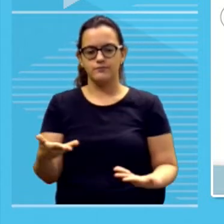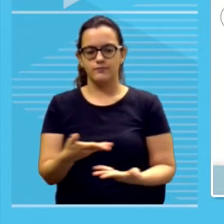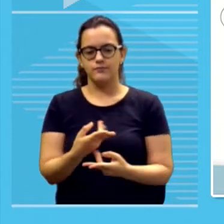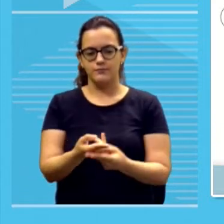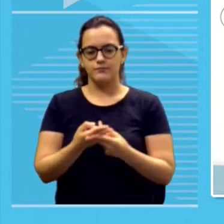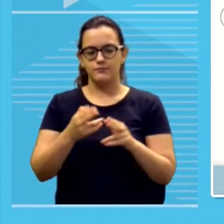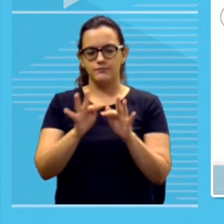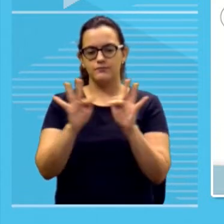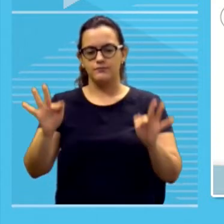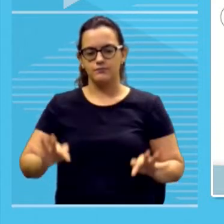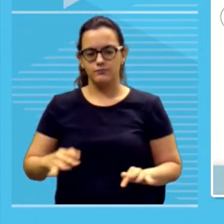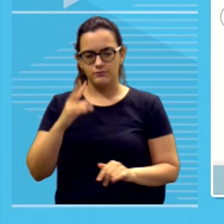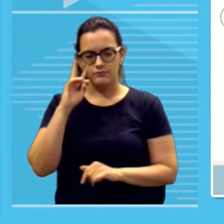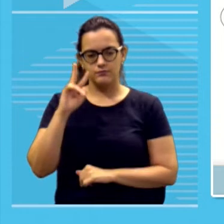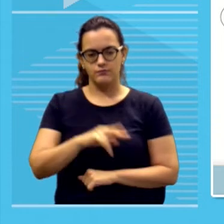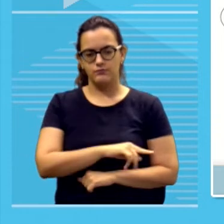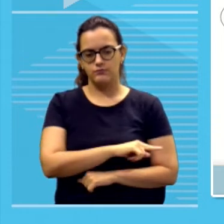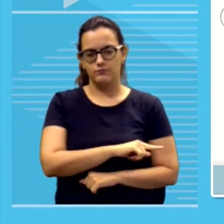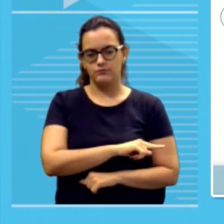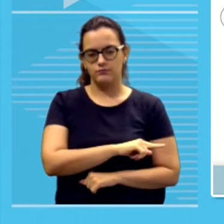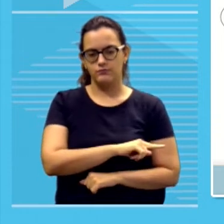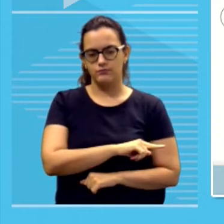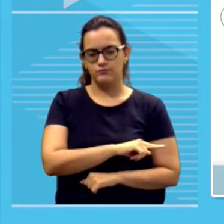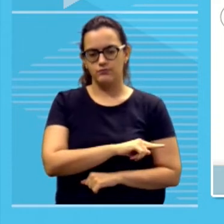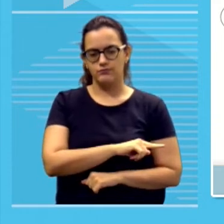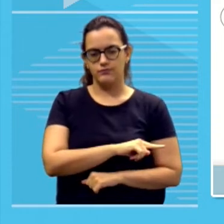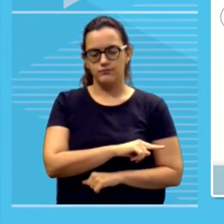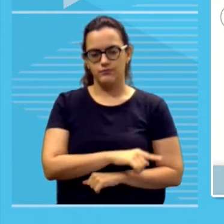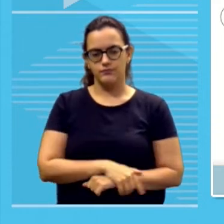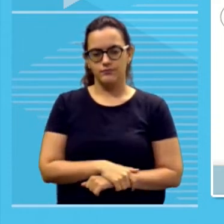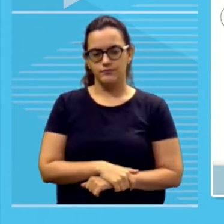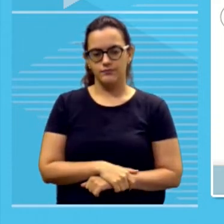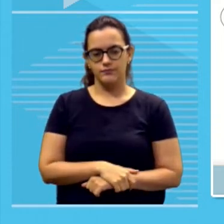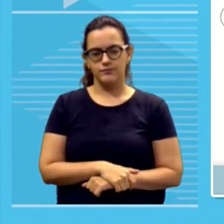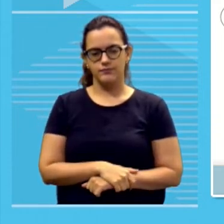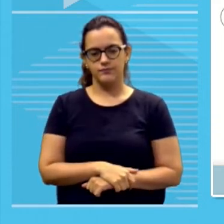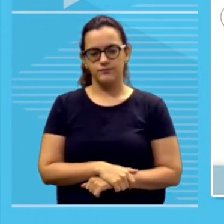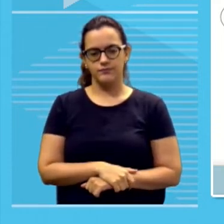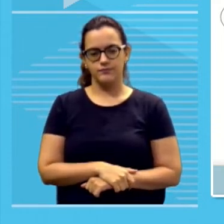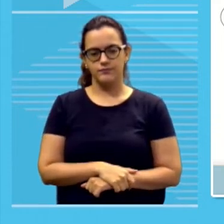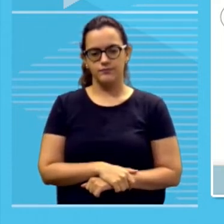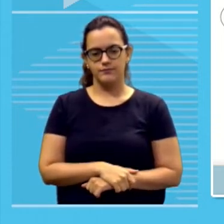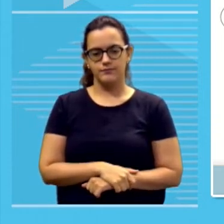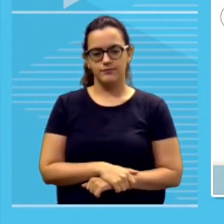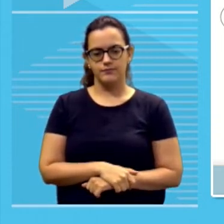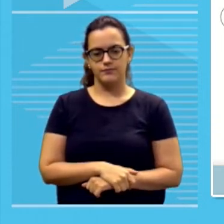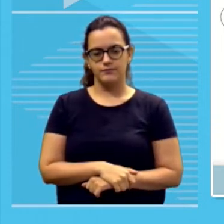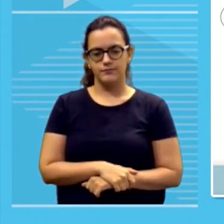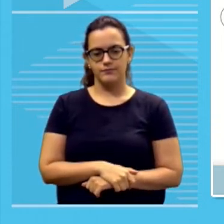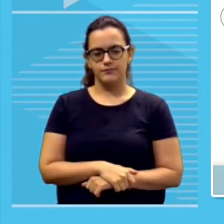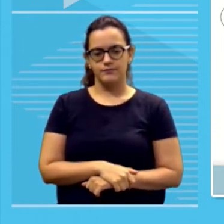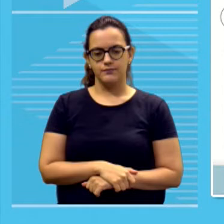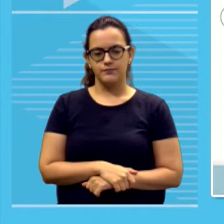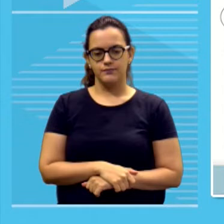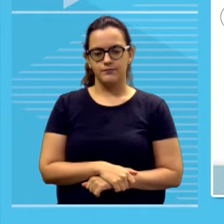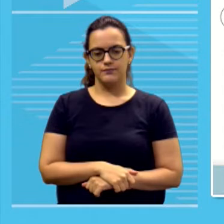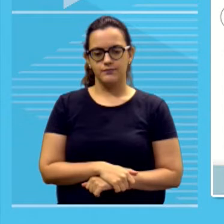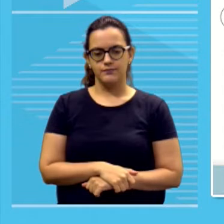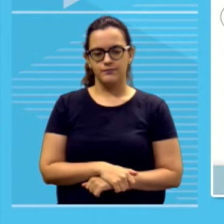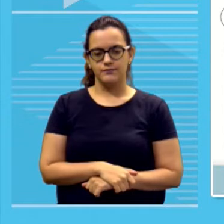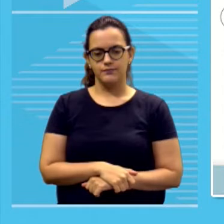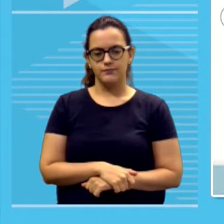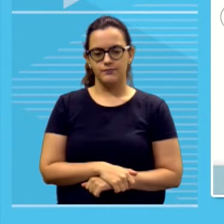esse olha lá em cima do pó ordenado ó é quatro Professor menos o y do ponto P também é 4